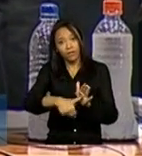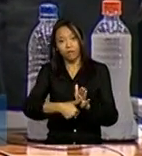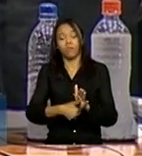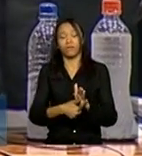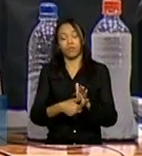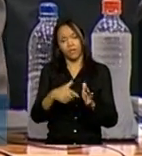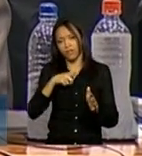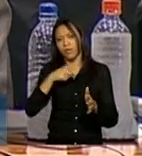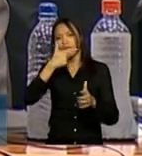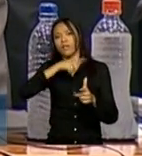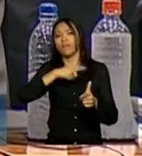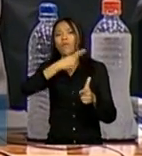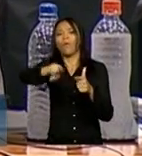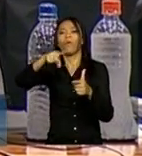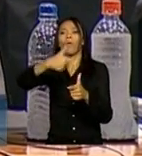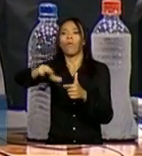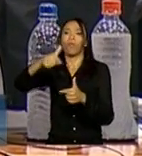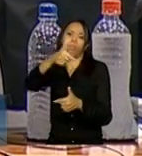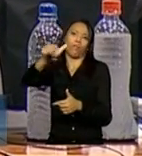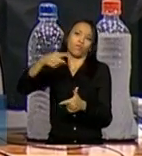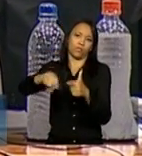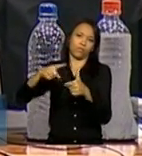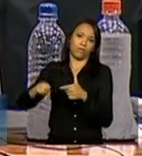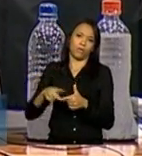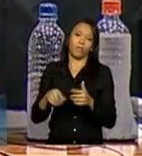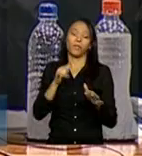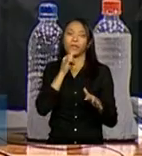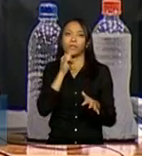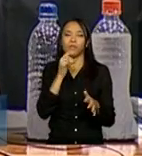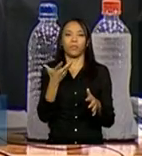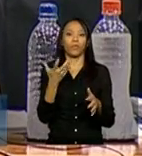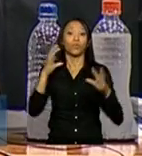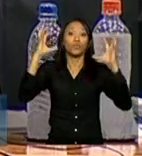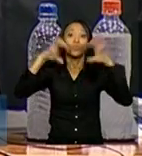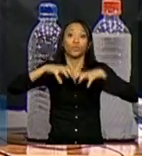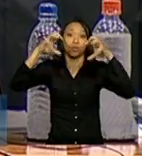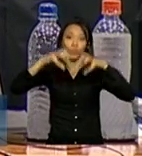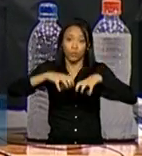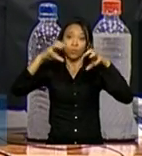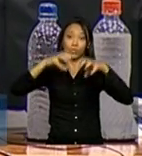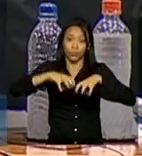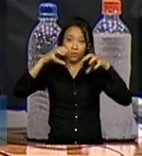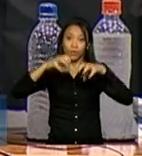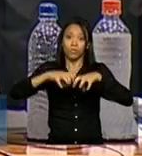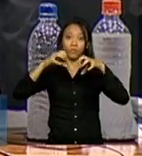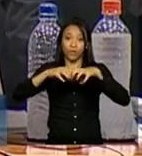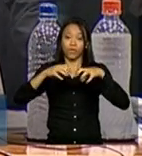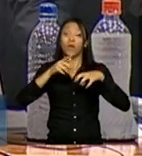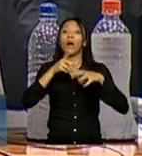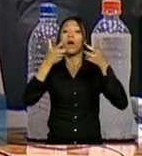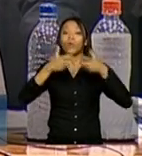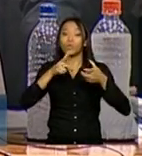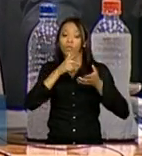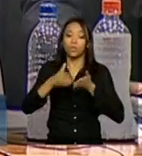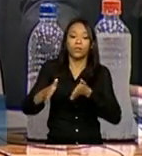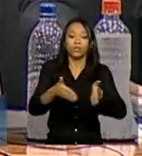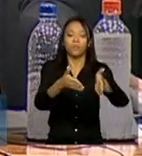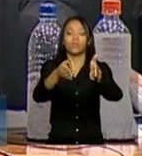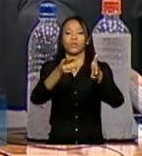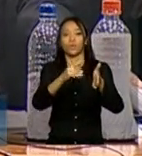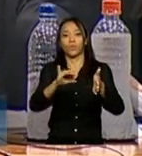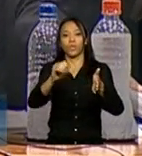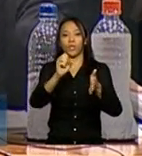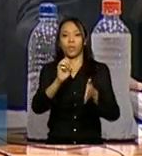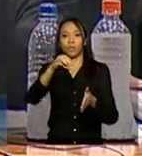houve outros. Recentemente, choveu em demasia e no Rio Madeira, e as obras todas tiveram